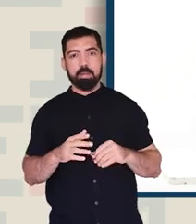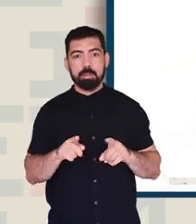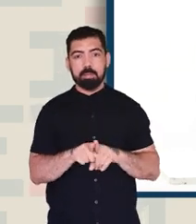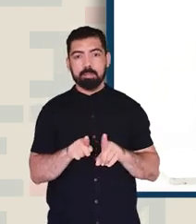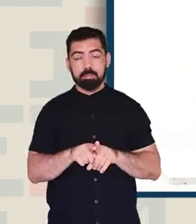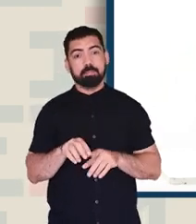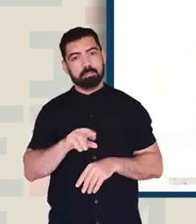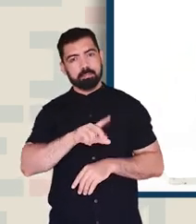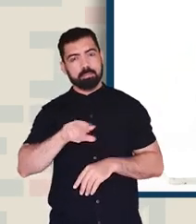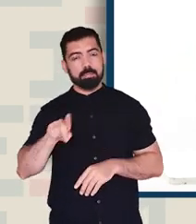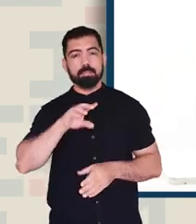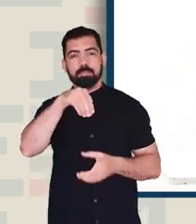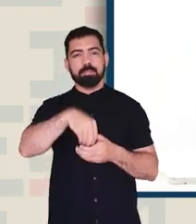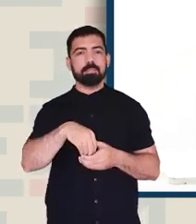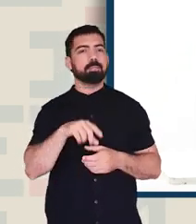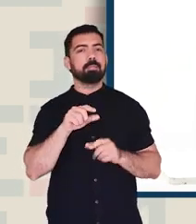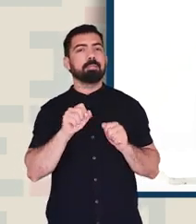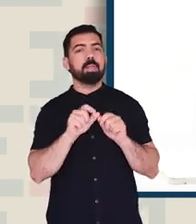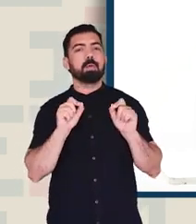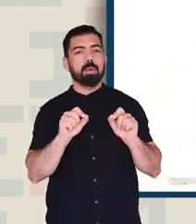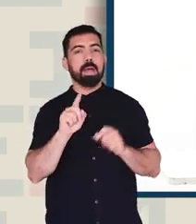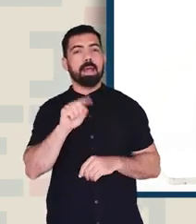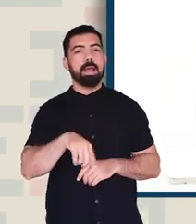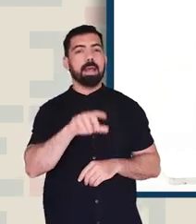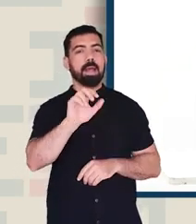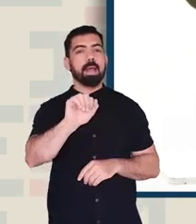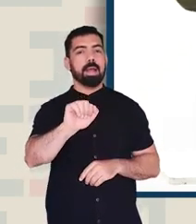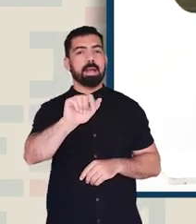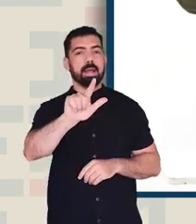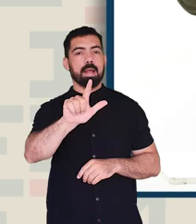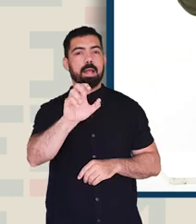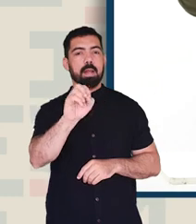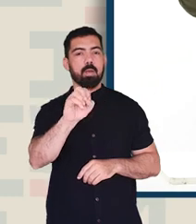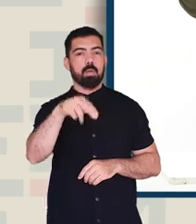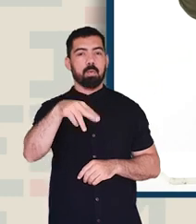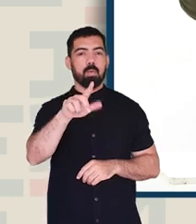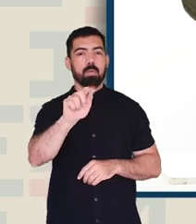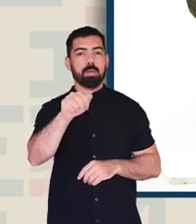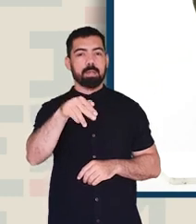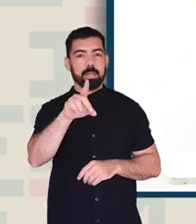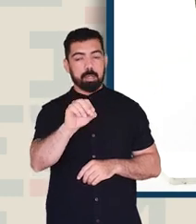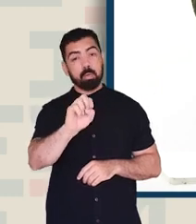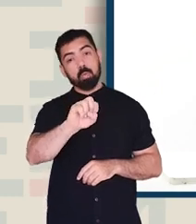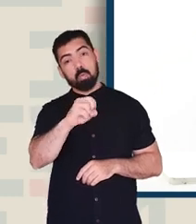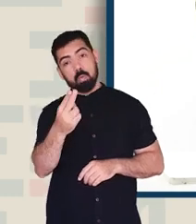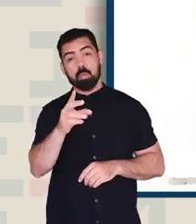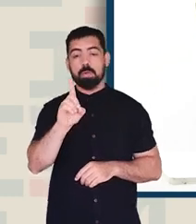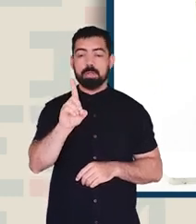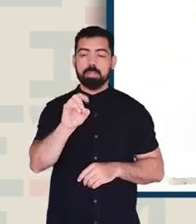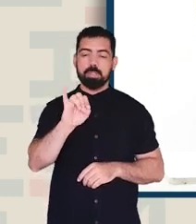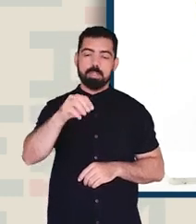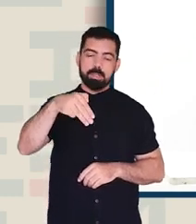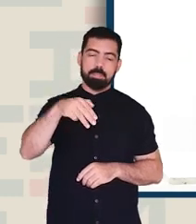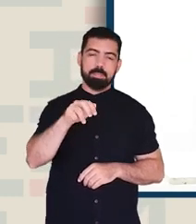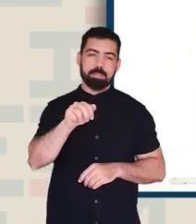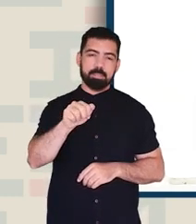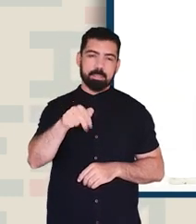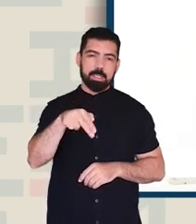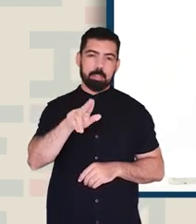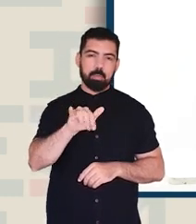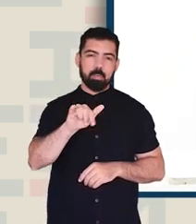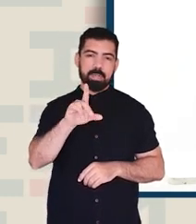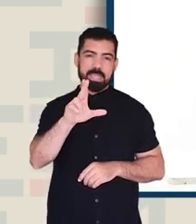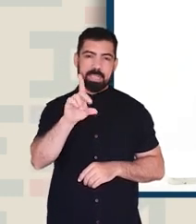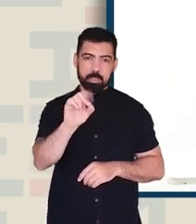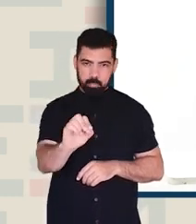pistões abaixados lá no trompete, a gente está exatamente diminuindo ou alongando o tamanho do tubo, tá? Então, eu